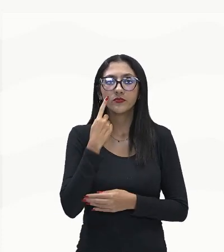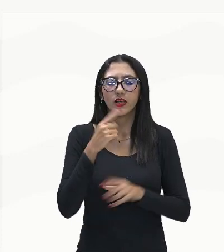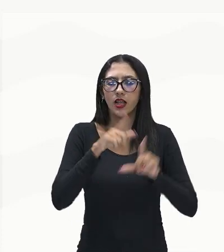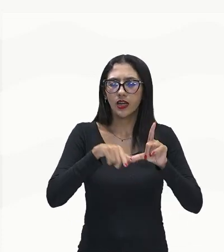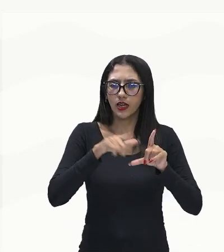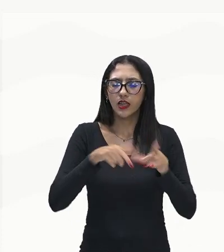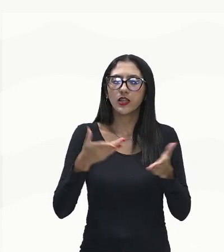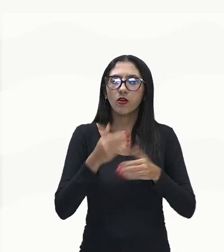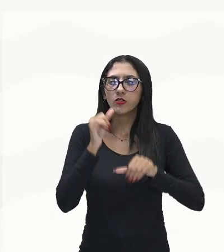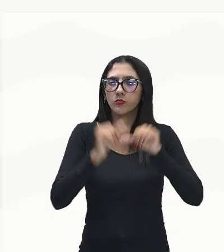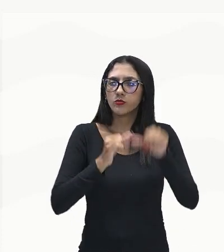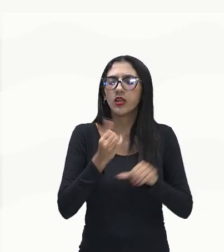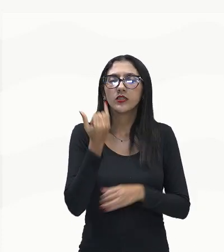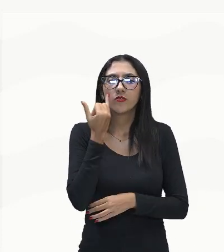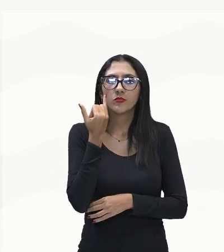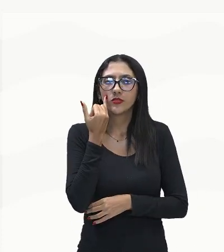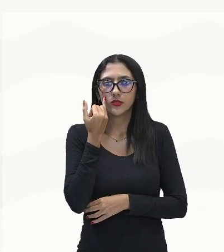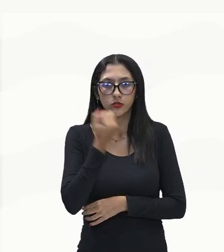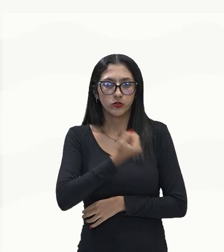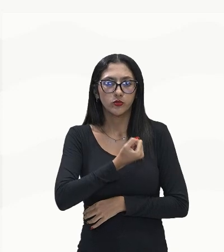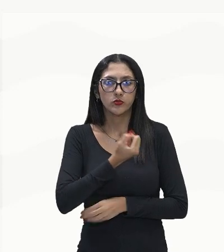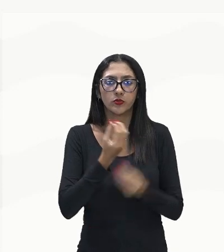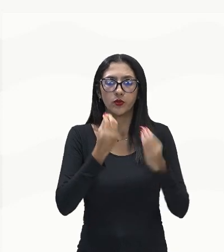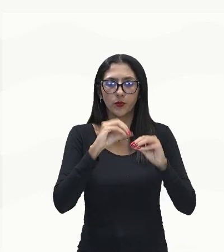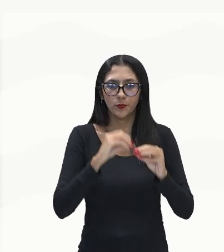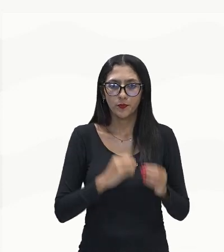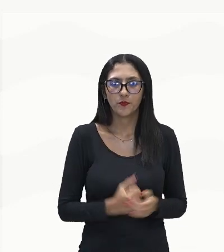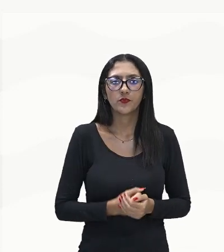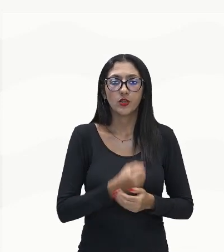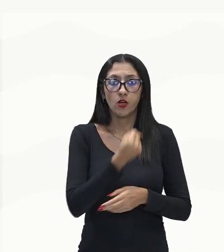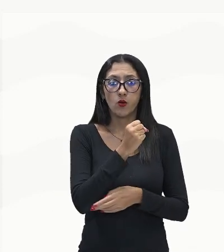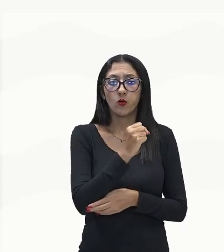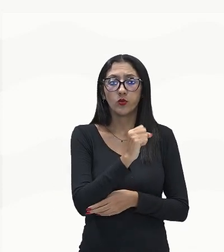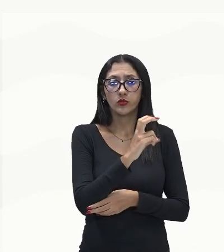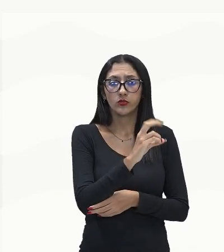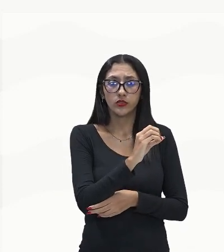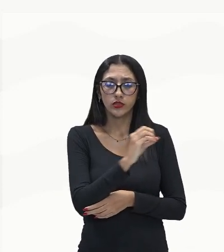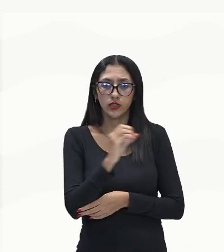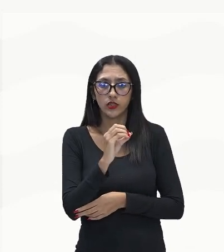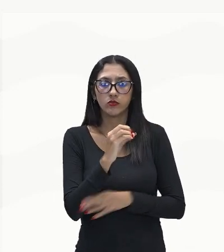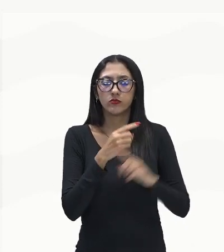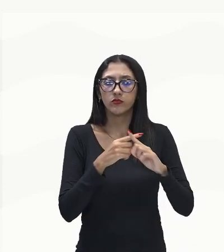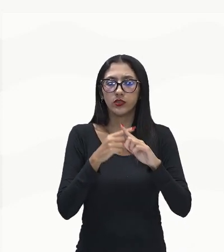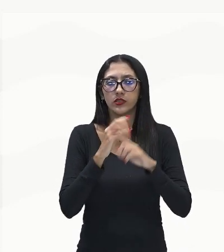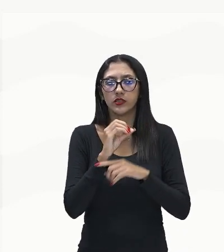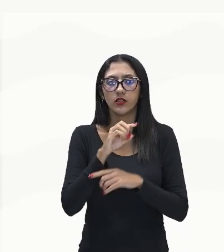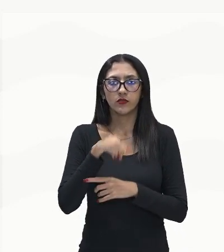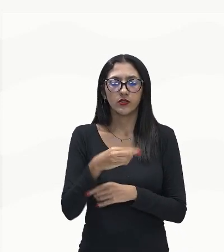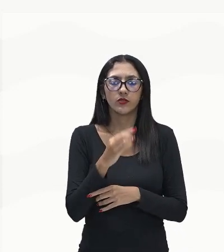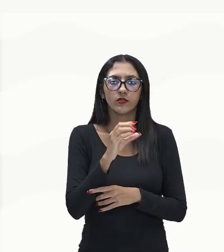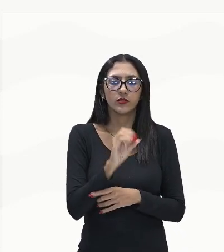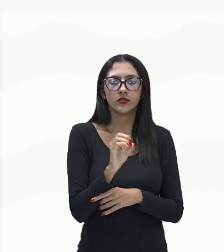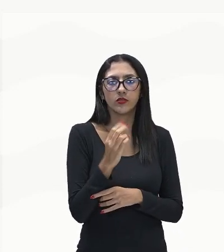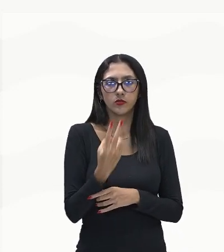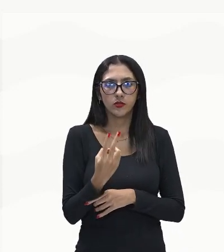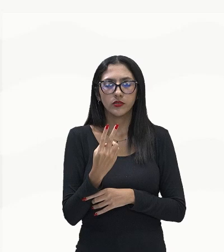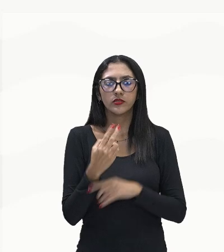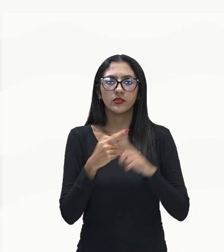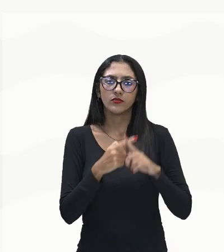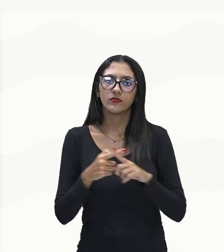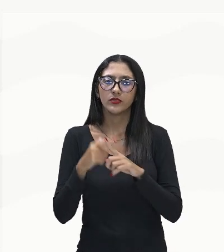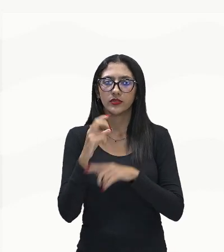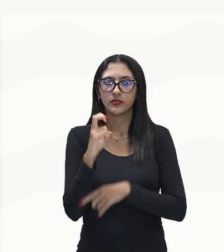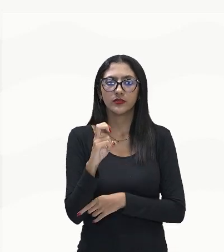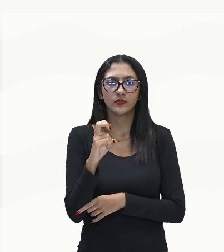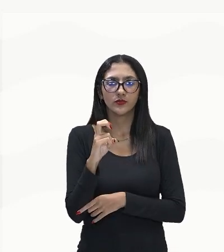substitui pelos seus valores. Meu capital é 8.500, minha taxa é 0,02 e o meu